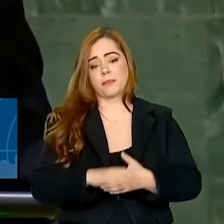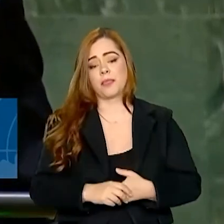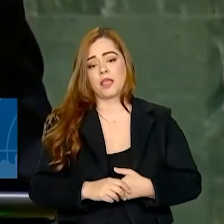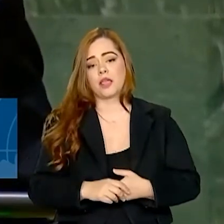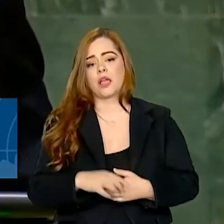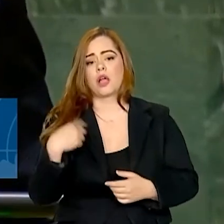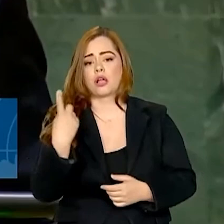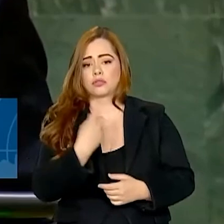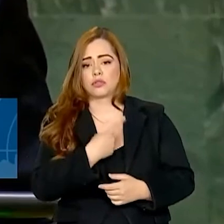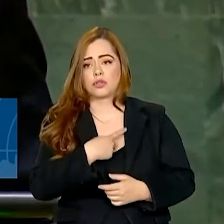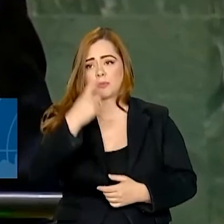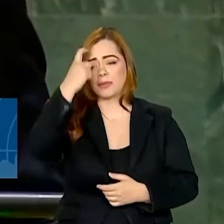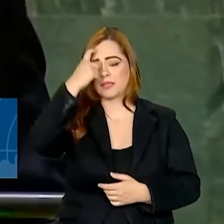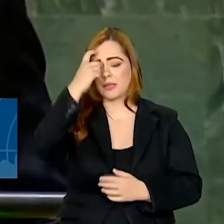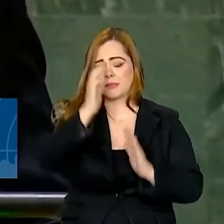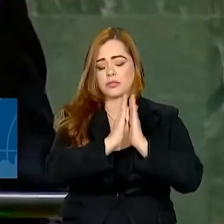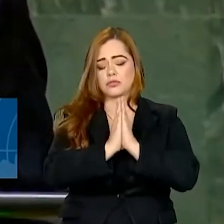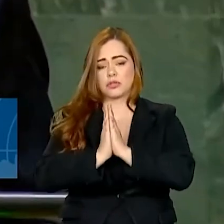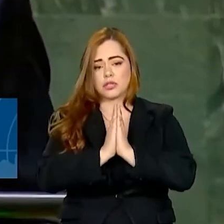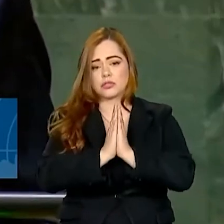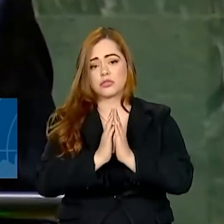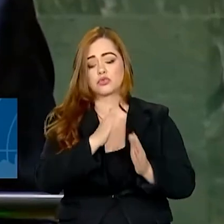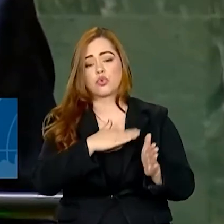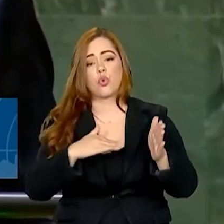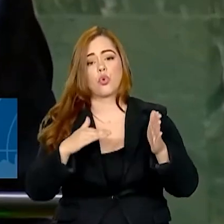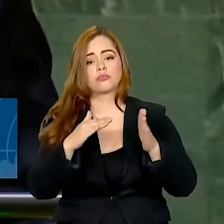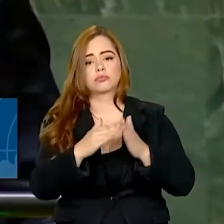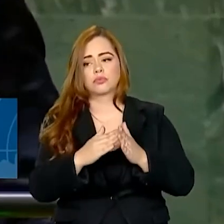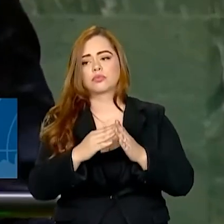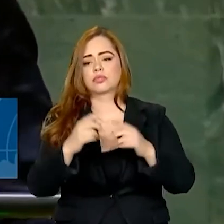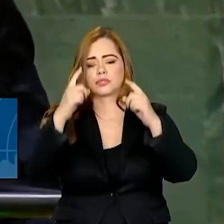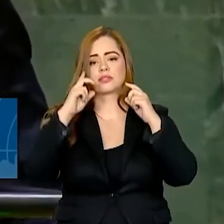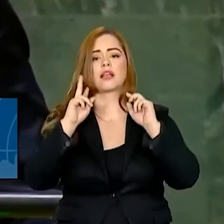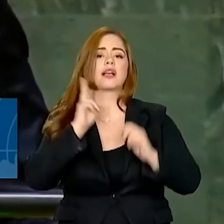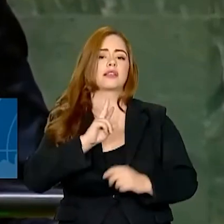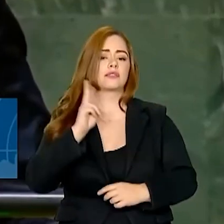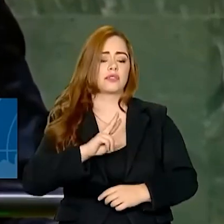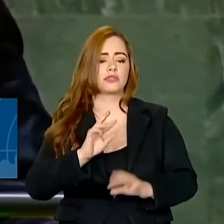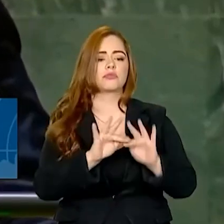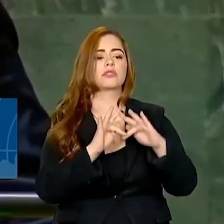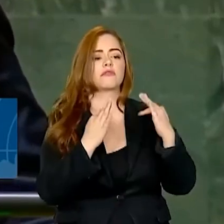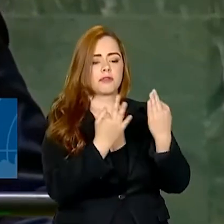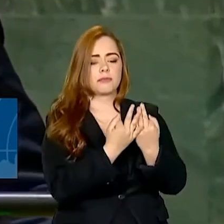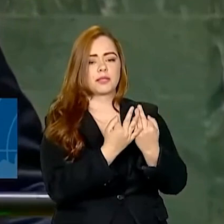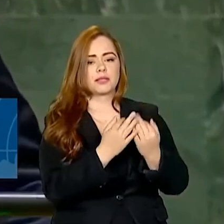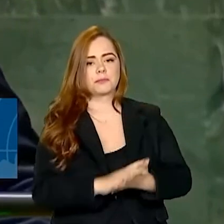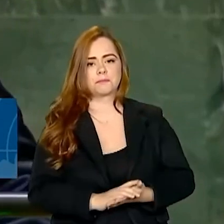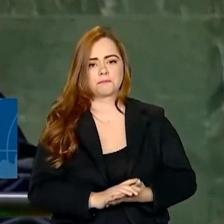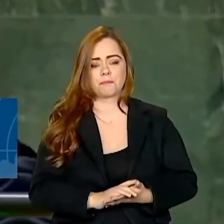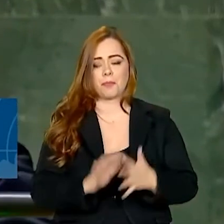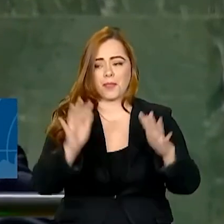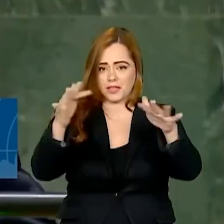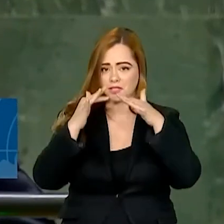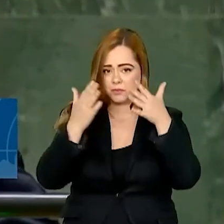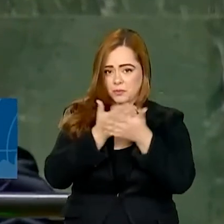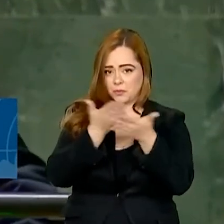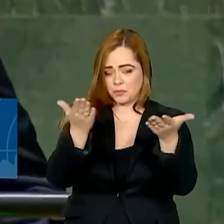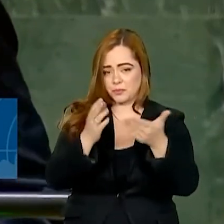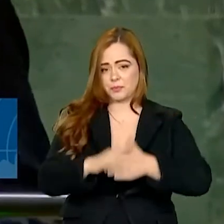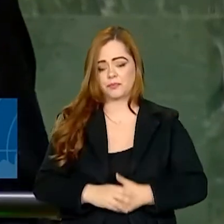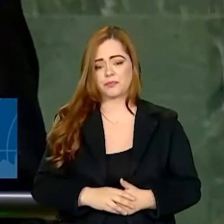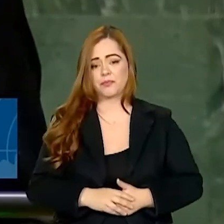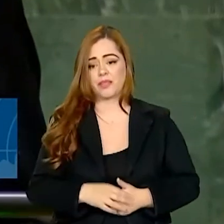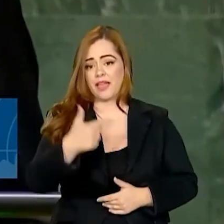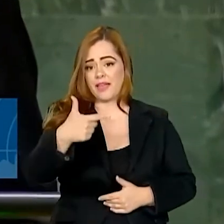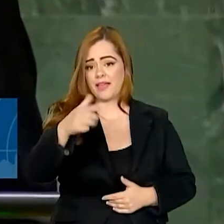de orações estão com todas as vítimas e seus familiares. Senhoras e senhores,